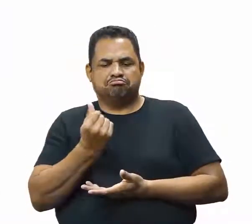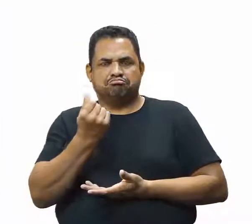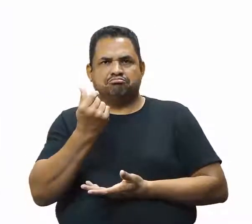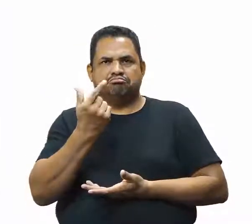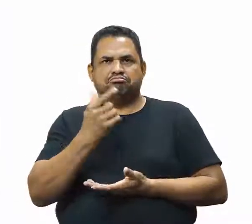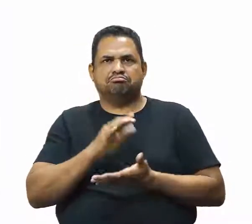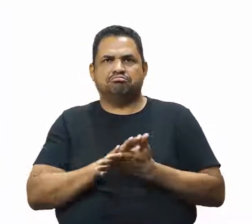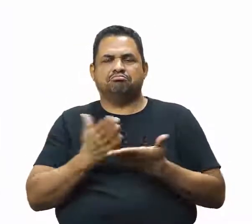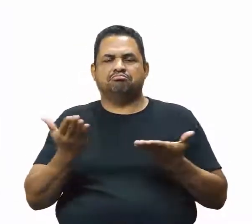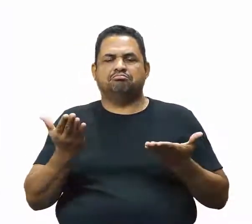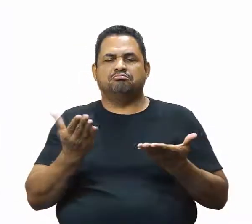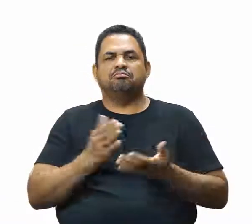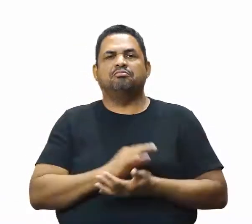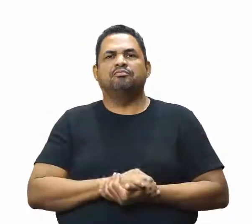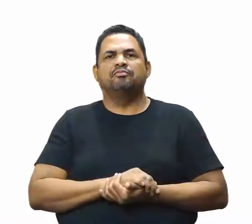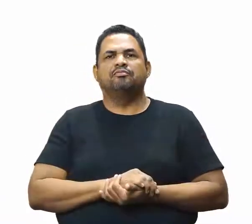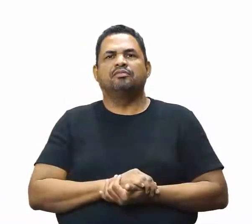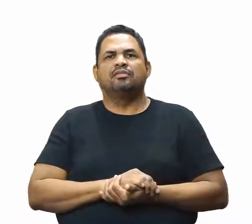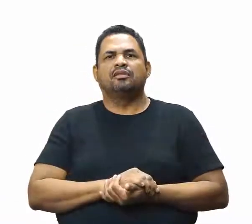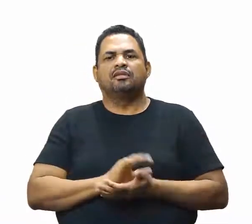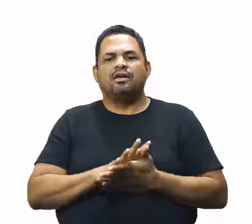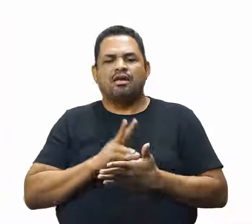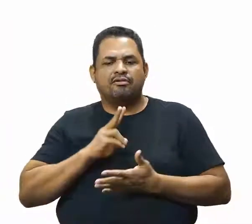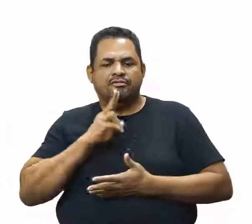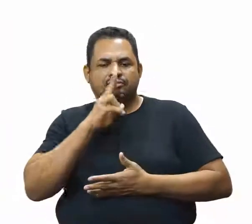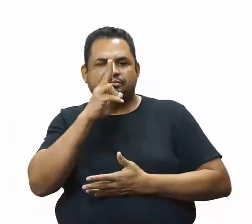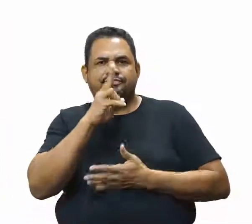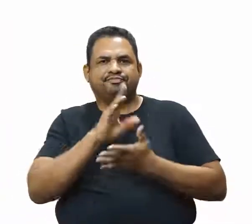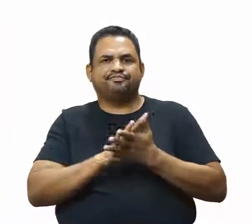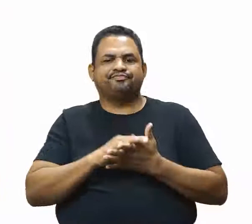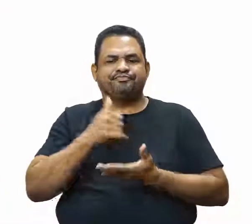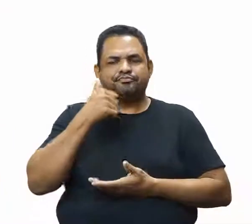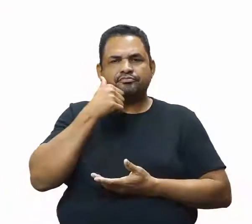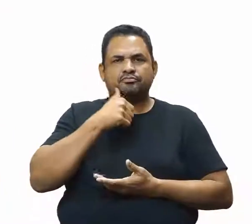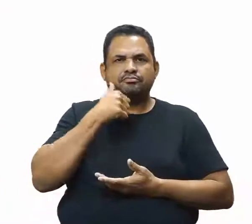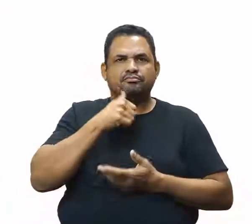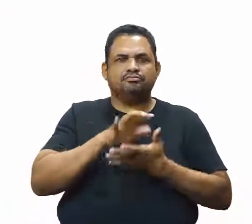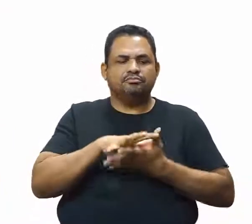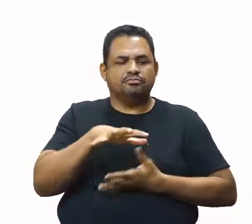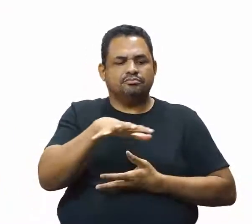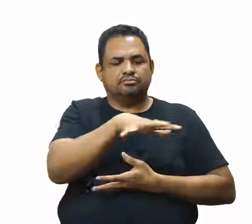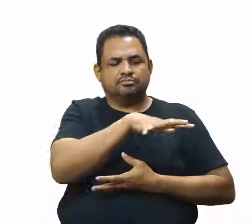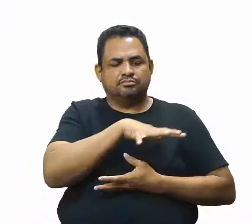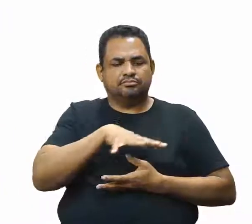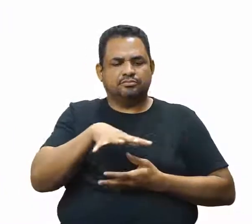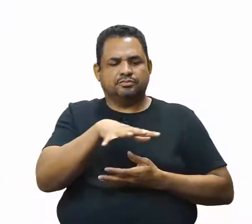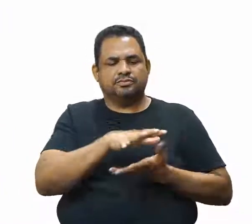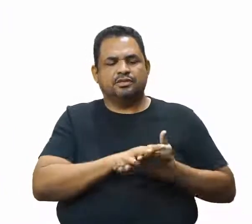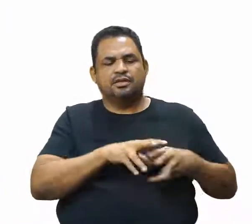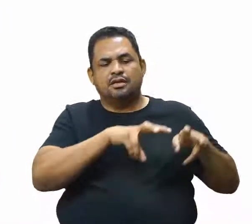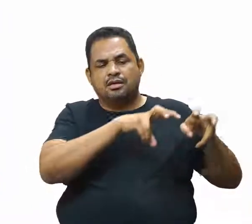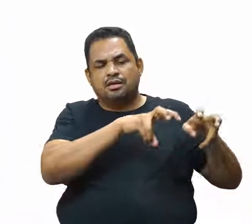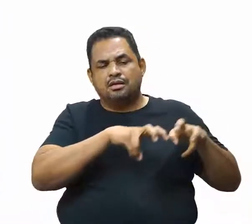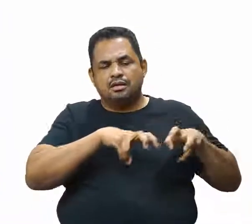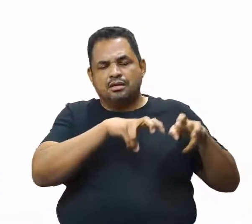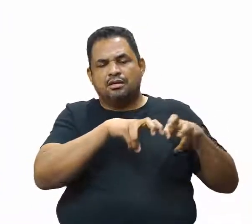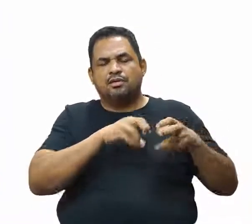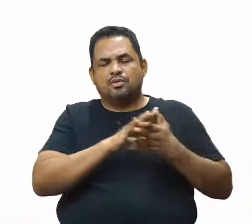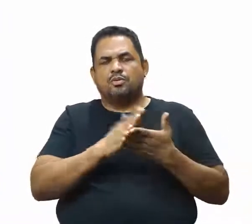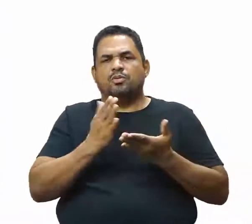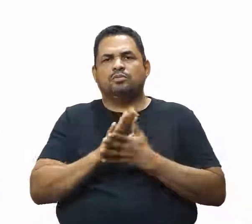É isso que eu falo. É a força das mulheres do setor agroindustrial. Vou falar agroindustrial